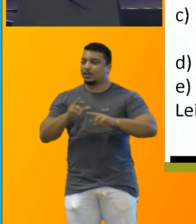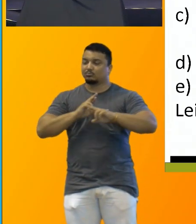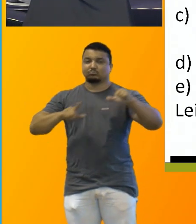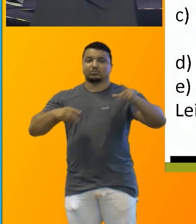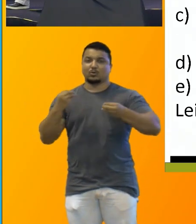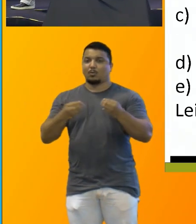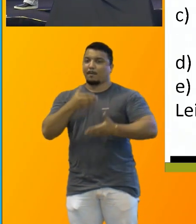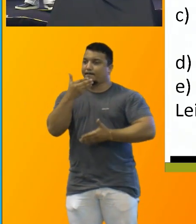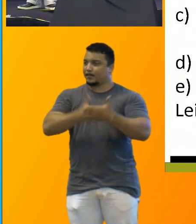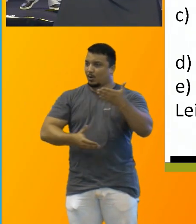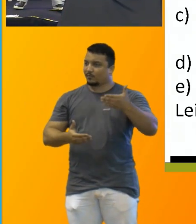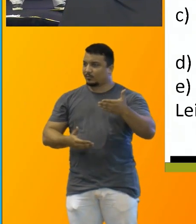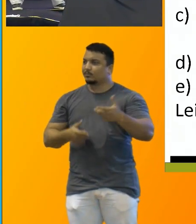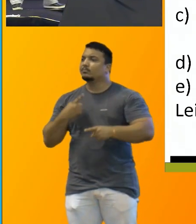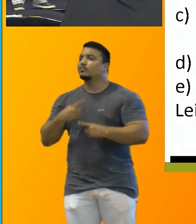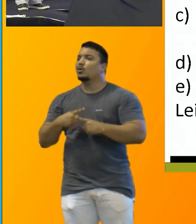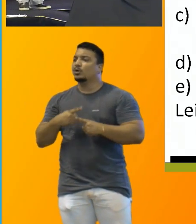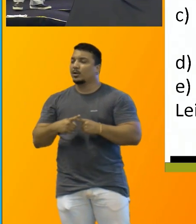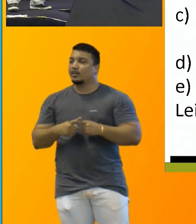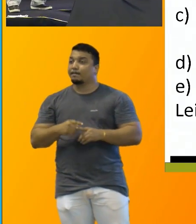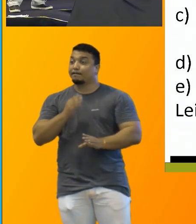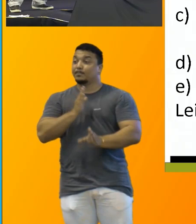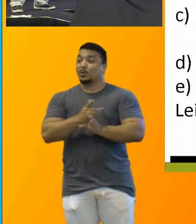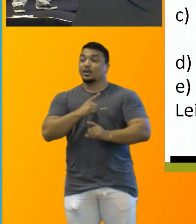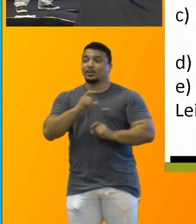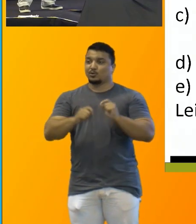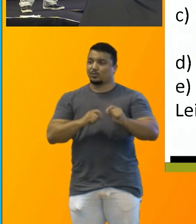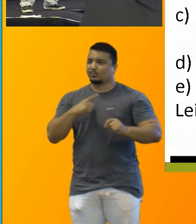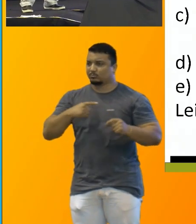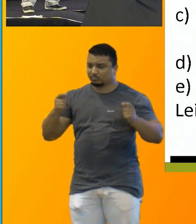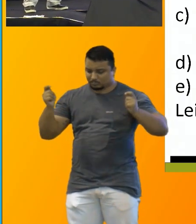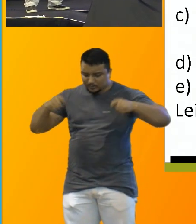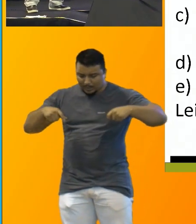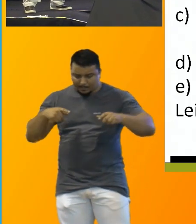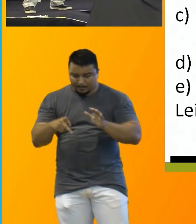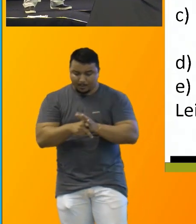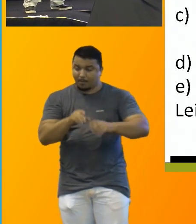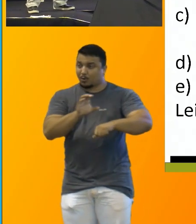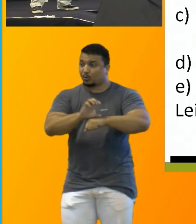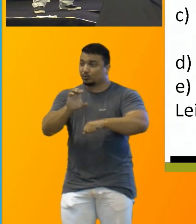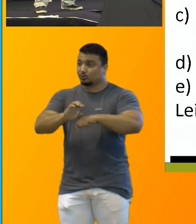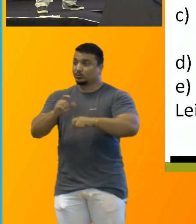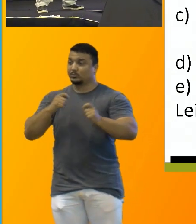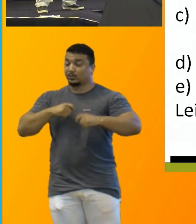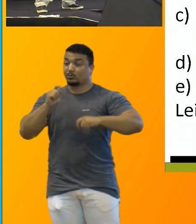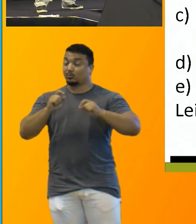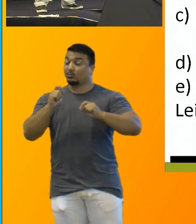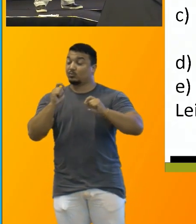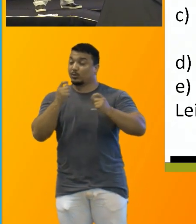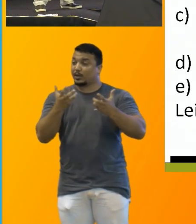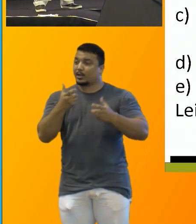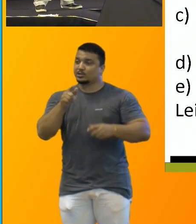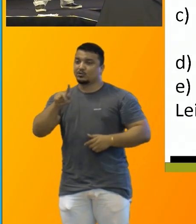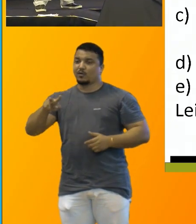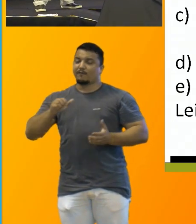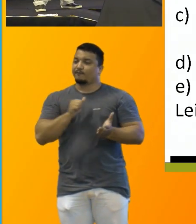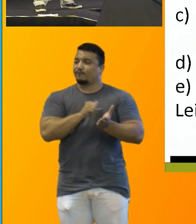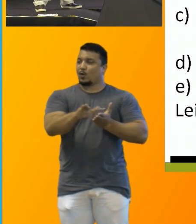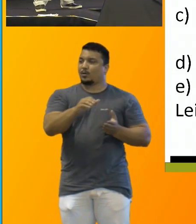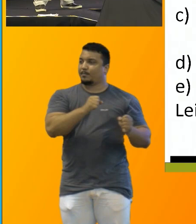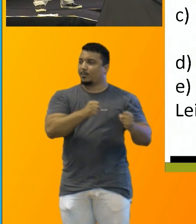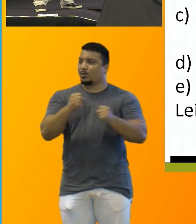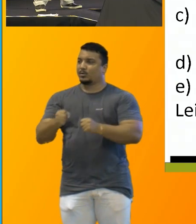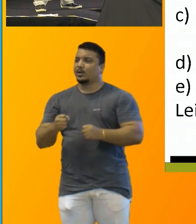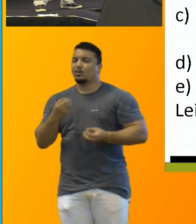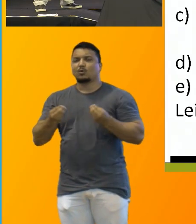hora da tua prova do Enem. Sabe por quê? Porque essa revolução constitucionalista queria tirar Vargas do poder. Qual foi o pretexto que